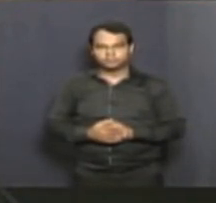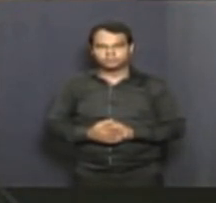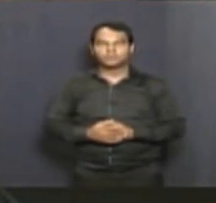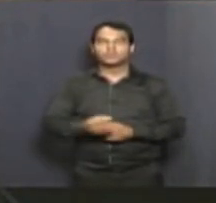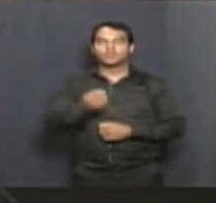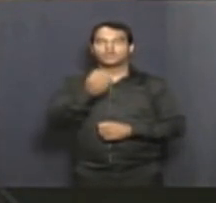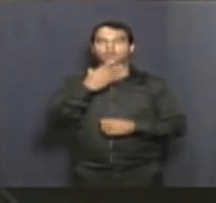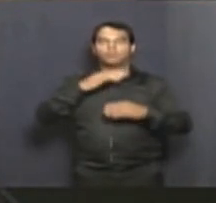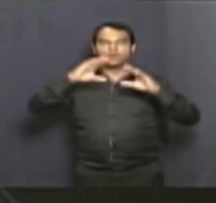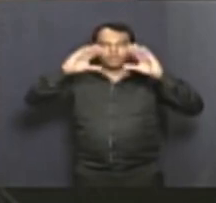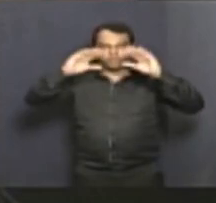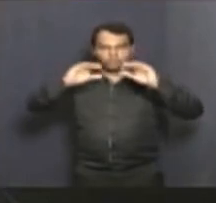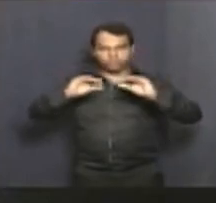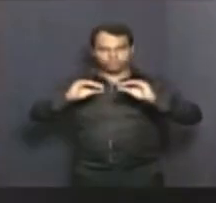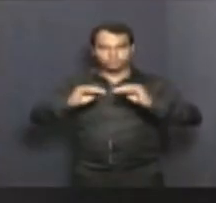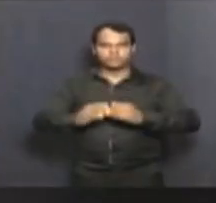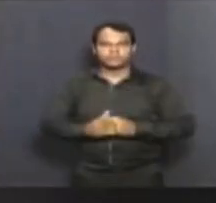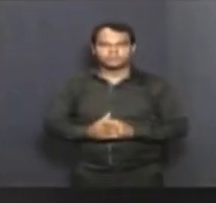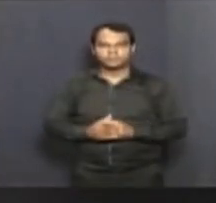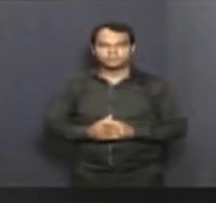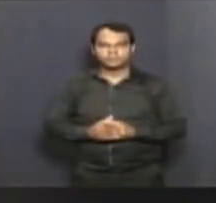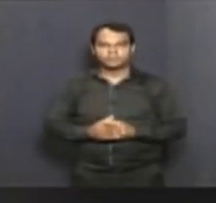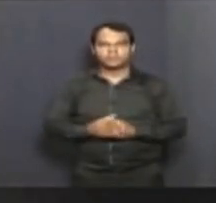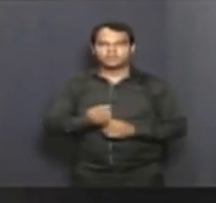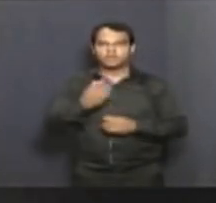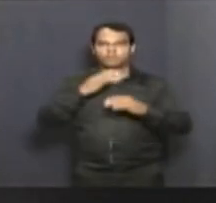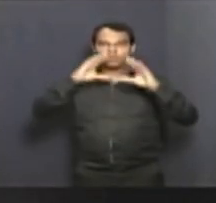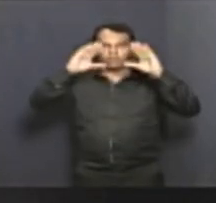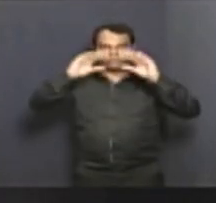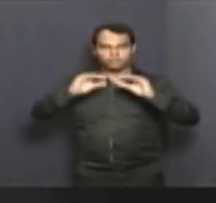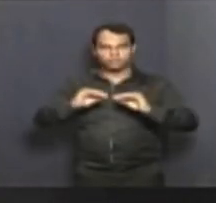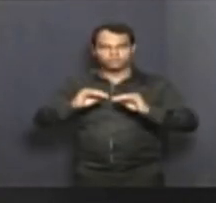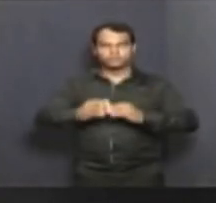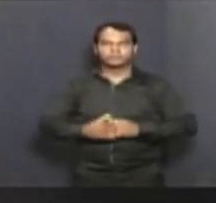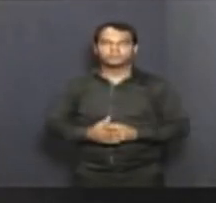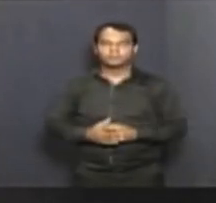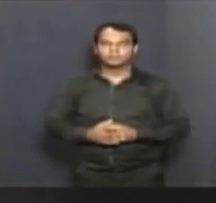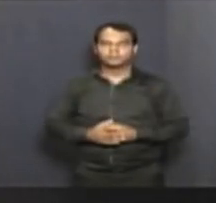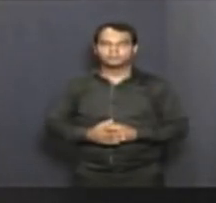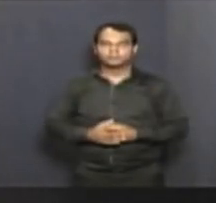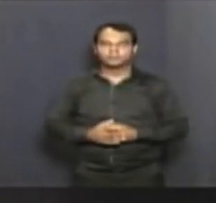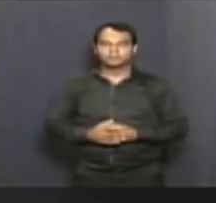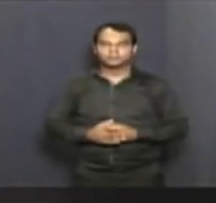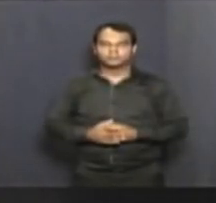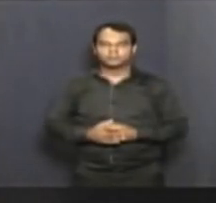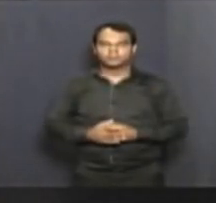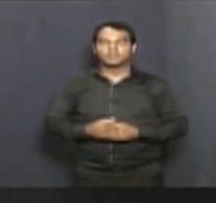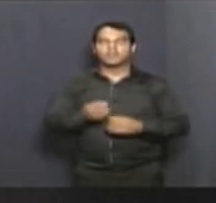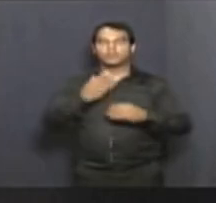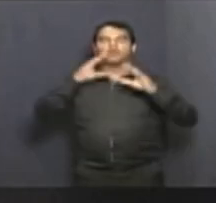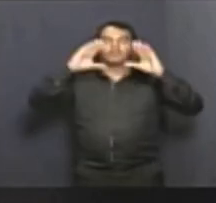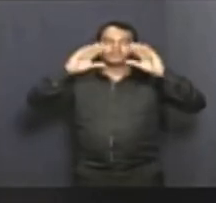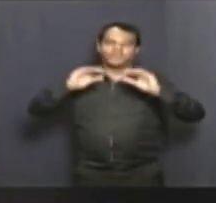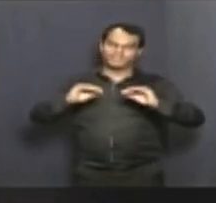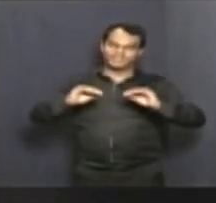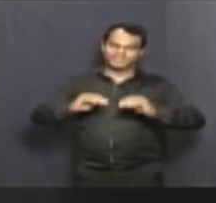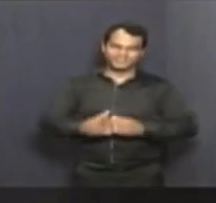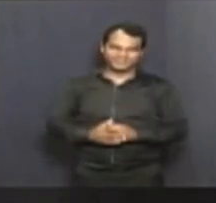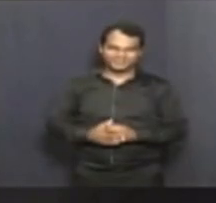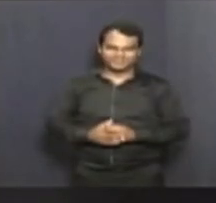boa noite boa noite boa noite